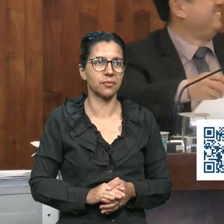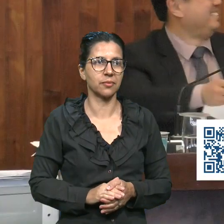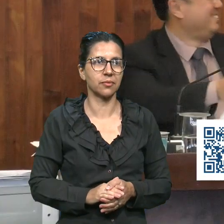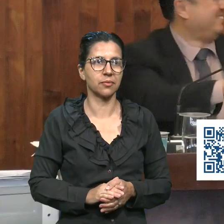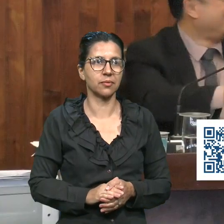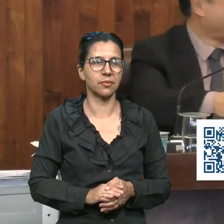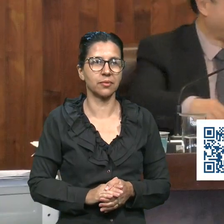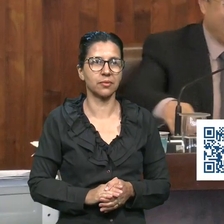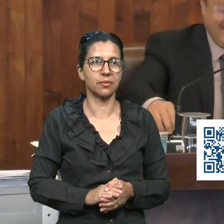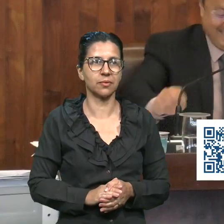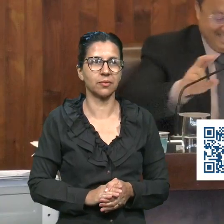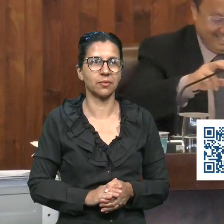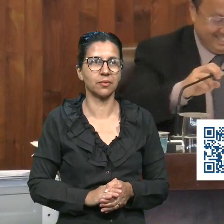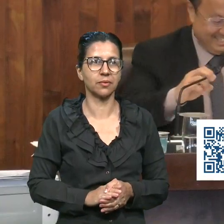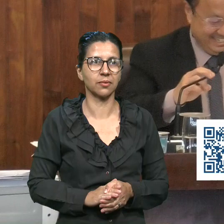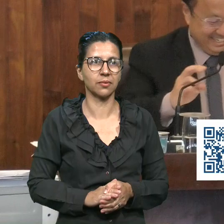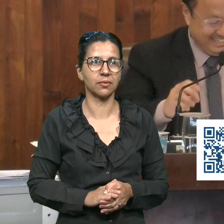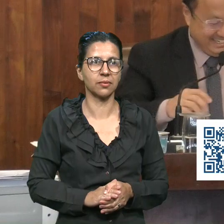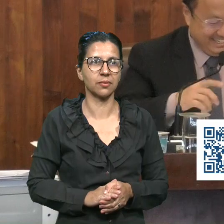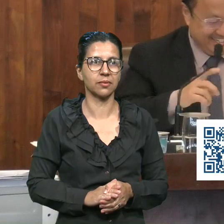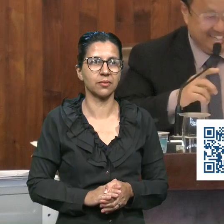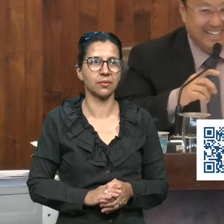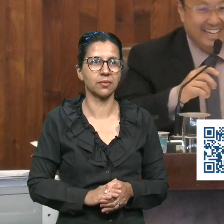nisso. Procede.